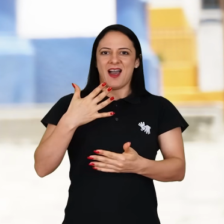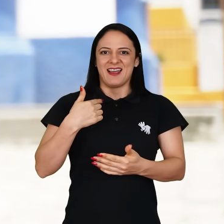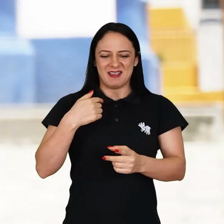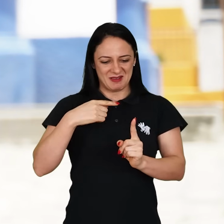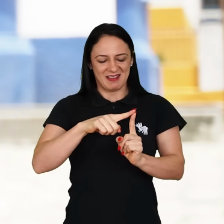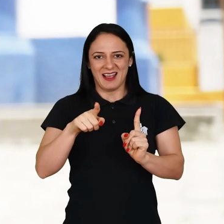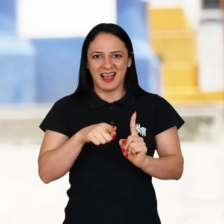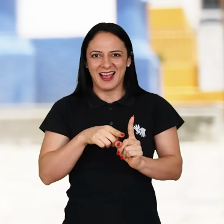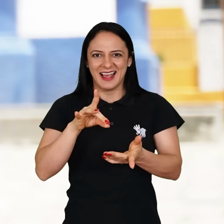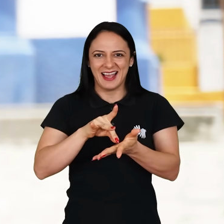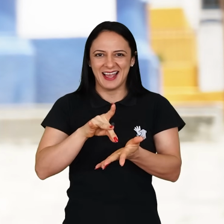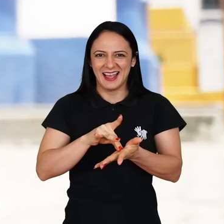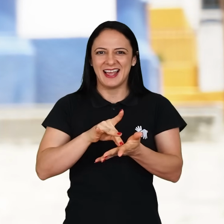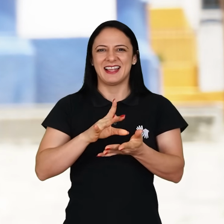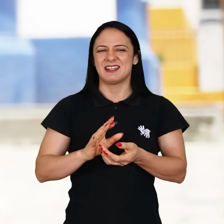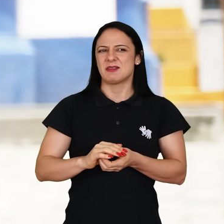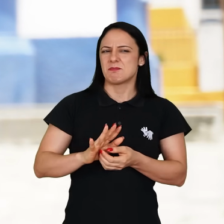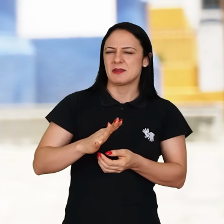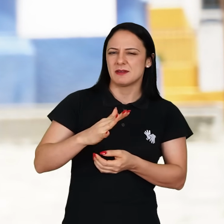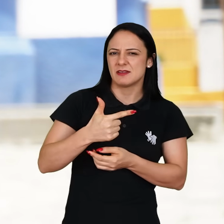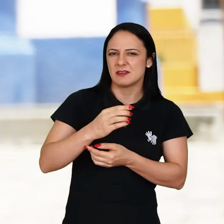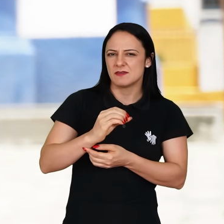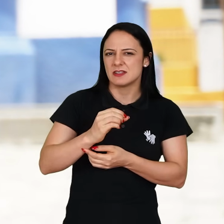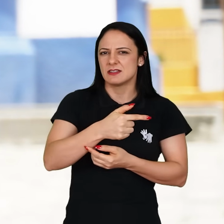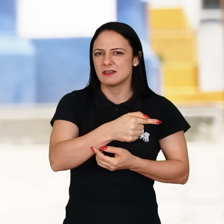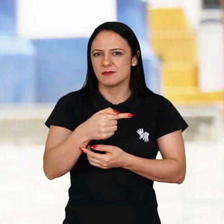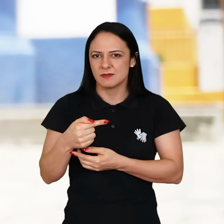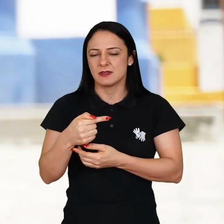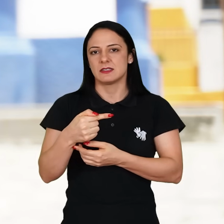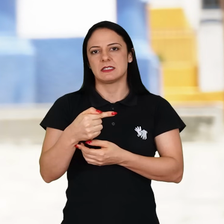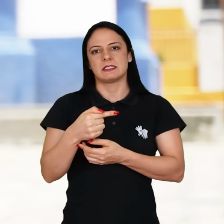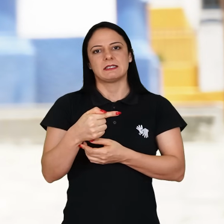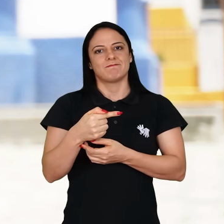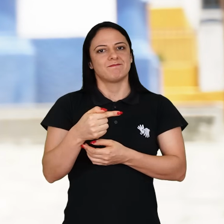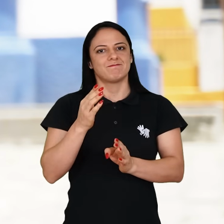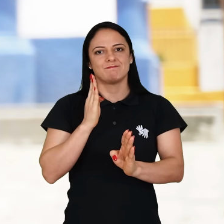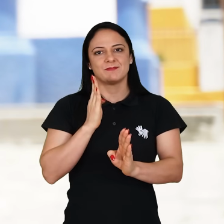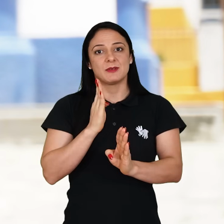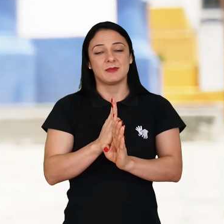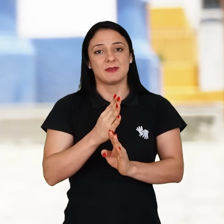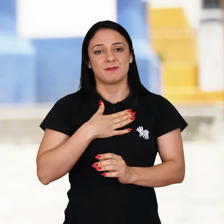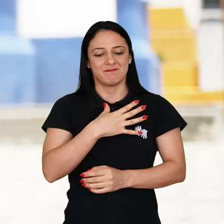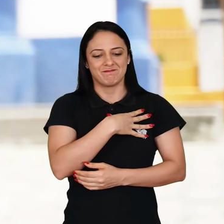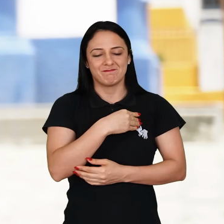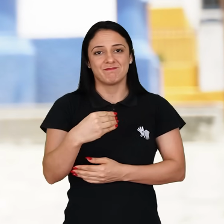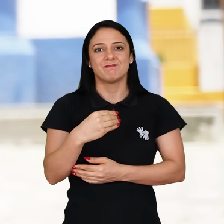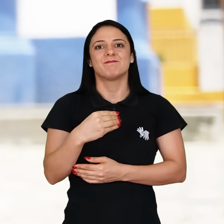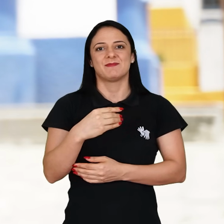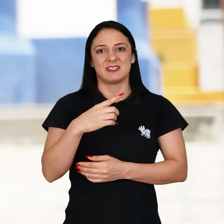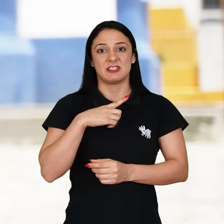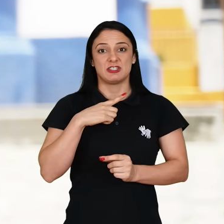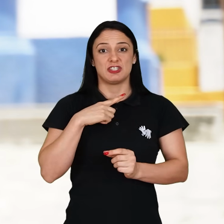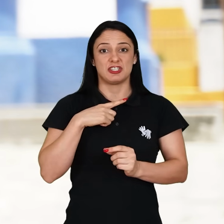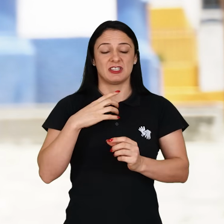eu estava gestante. Com 20 semanas e 5 dias foi diagnosticado que o meu menino estava